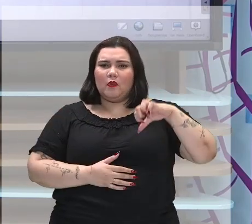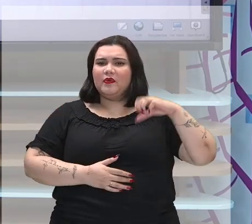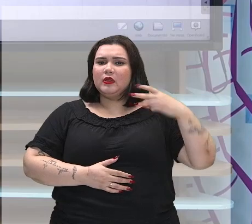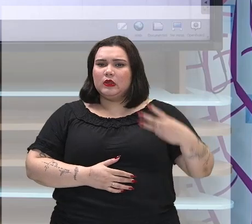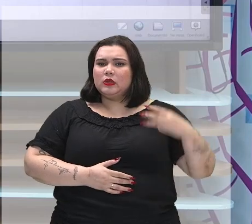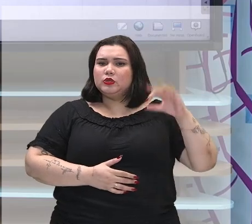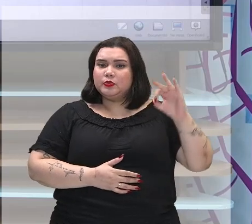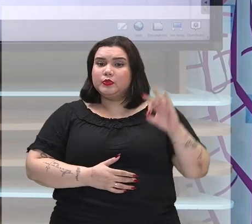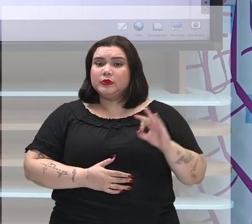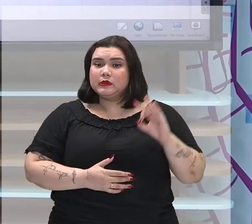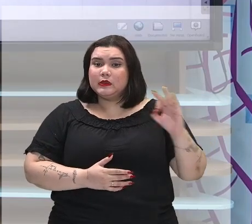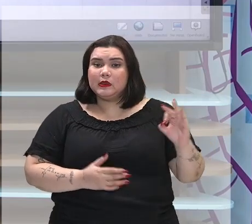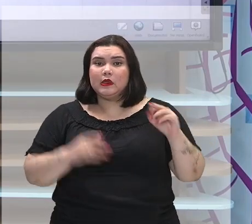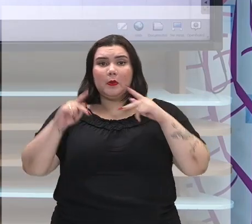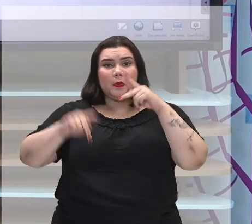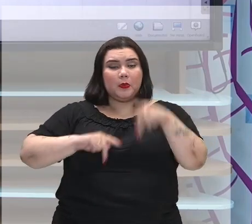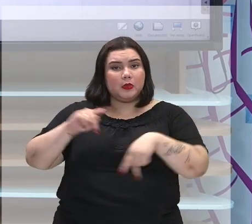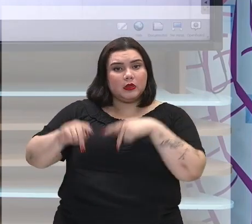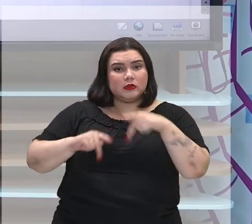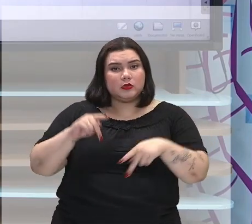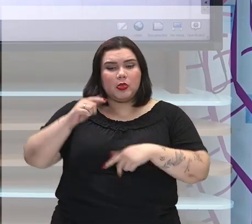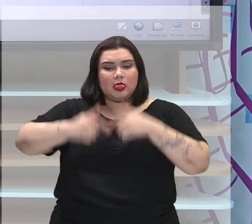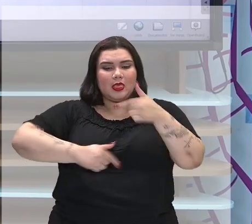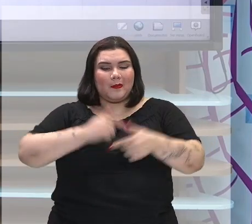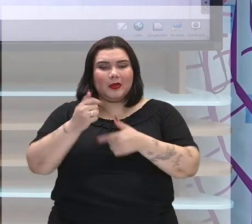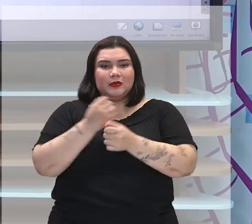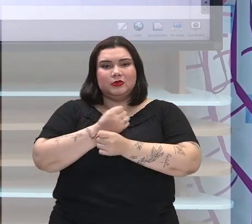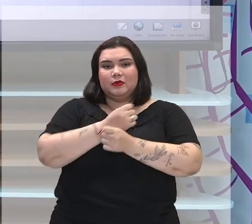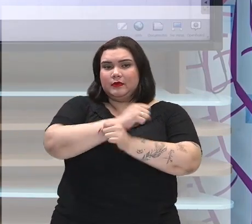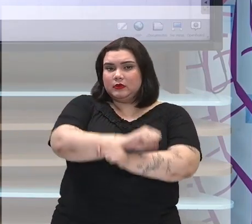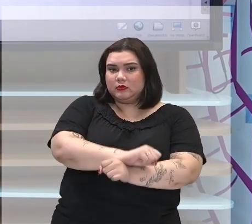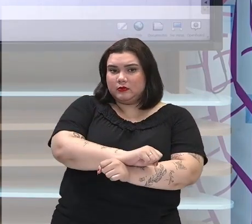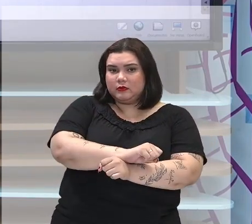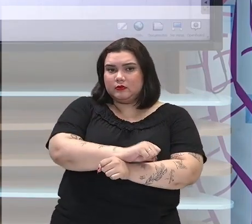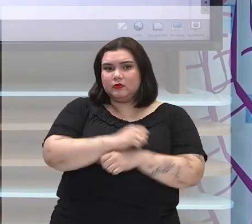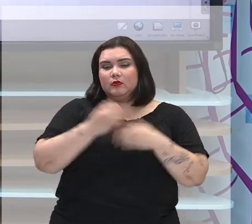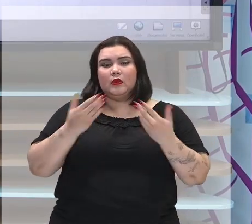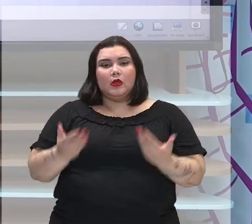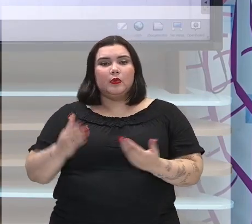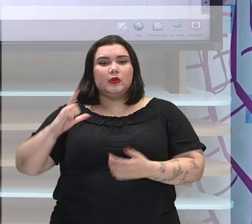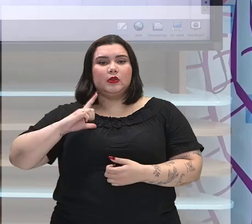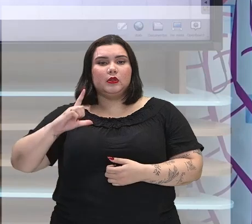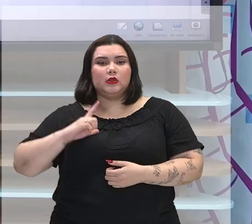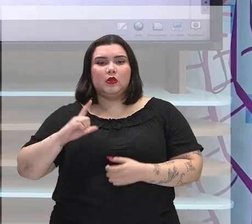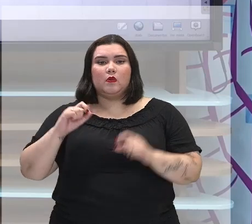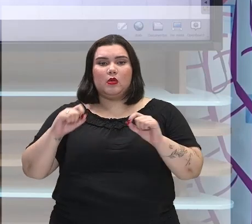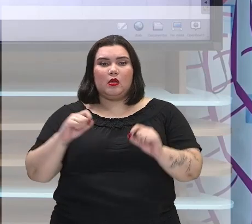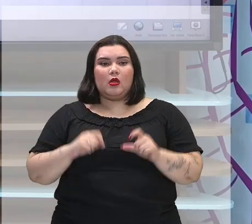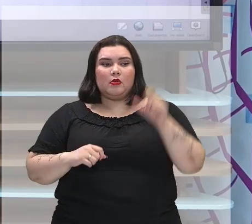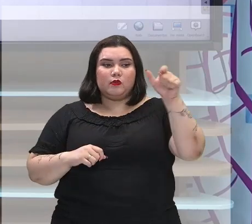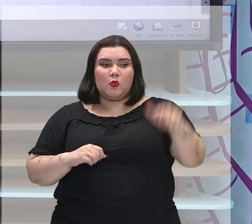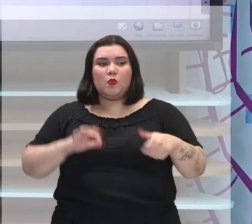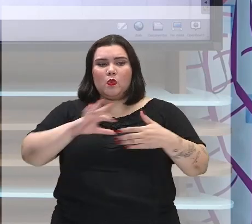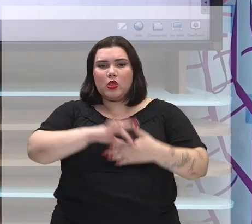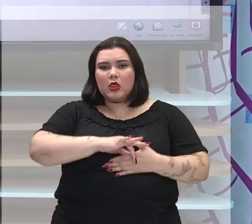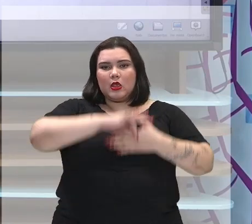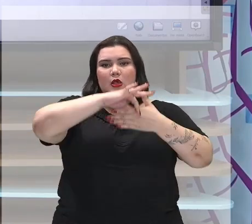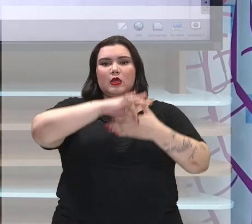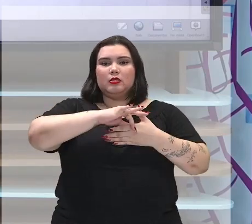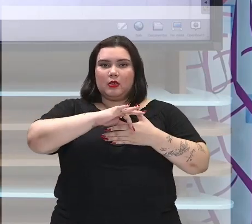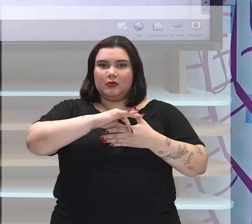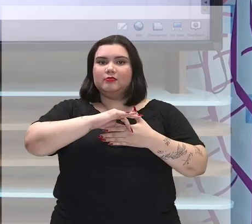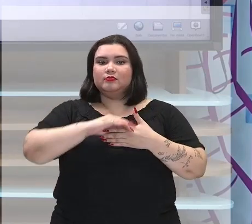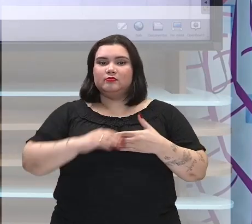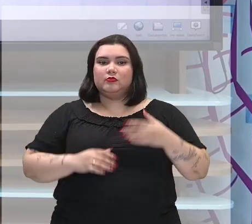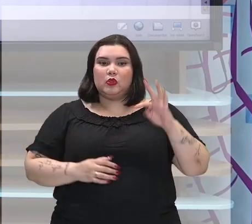dessas pessoas que trabalham de modo escravizado, e aí você tem uma figura como de Toussaint que chega e